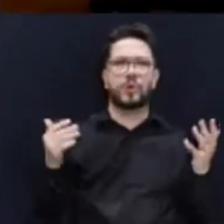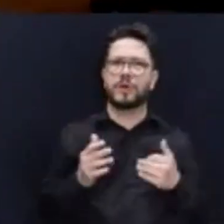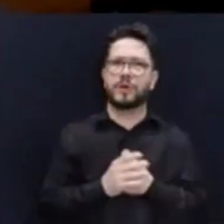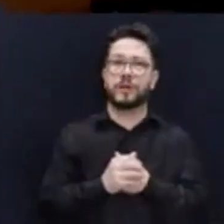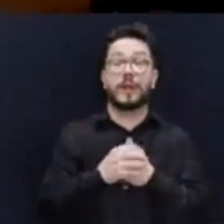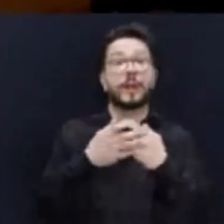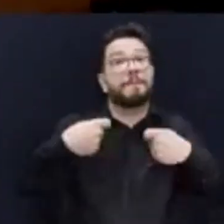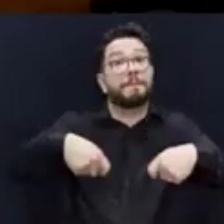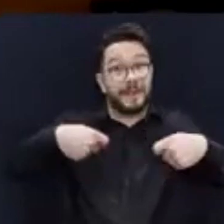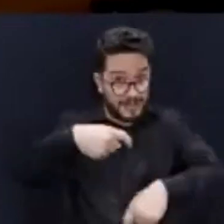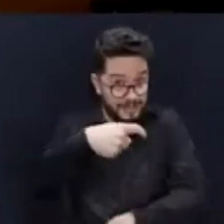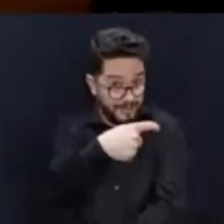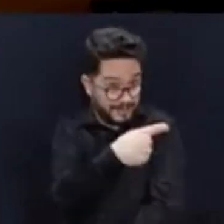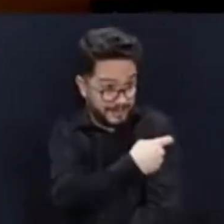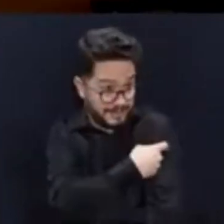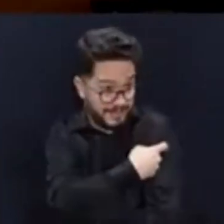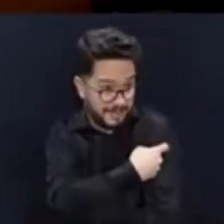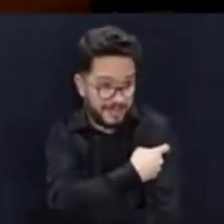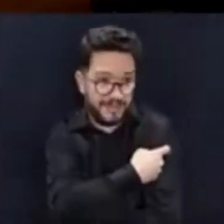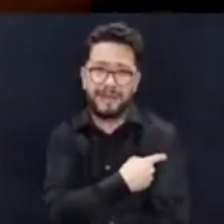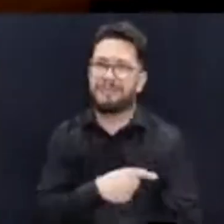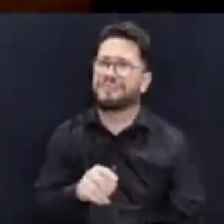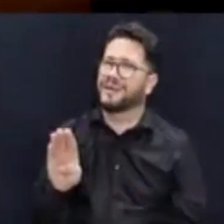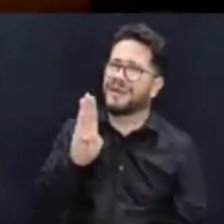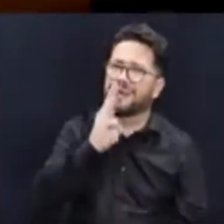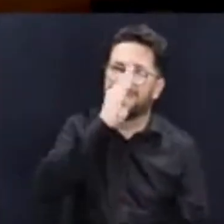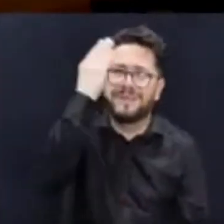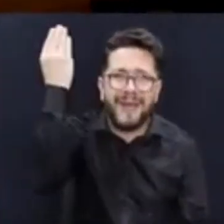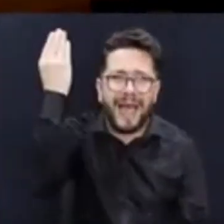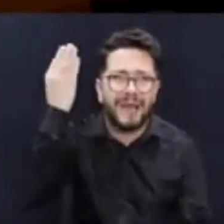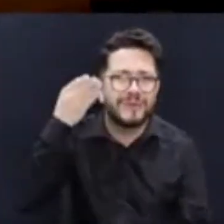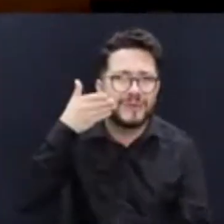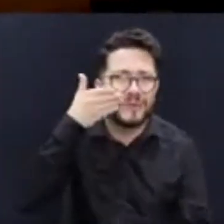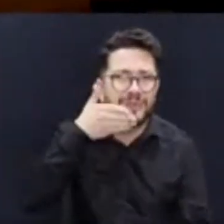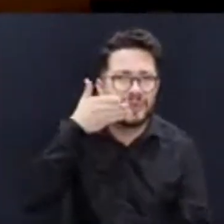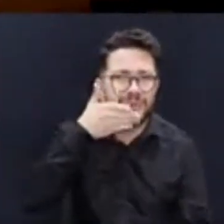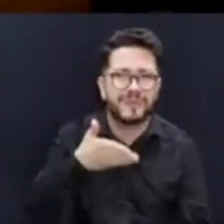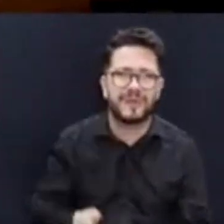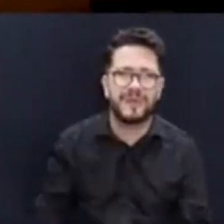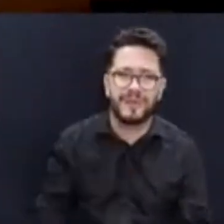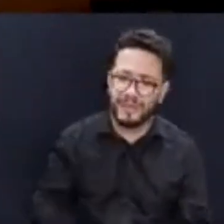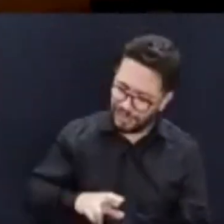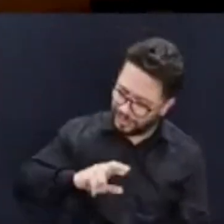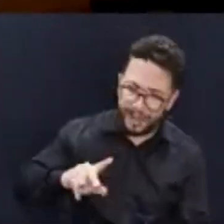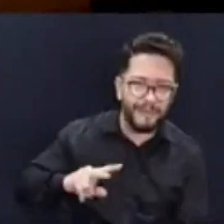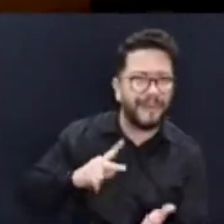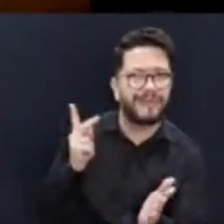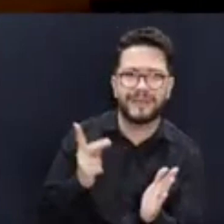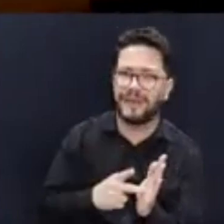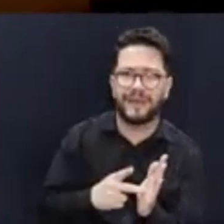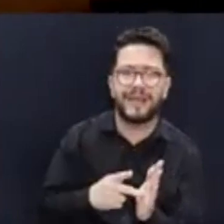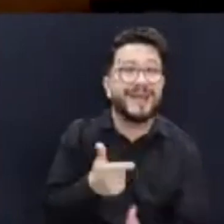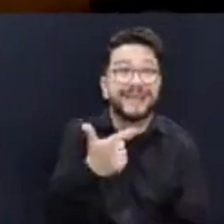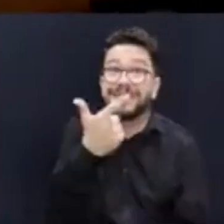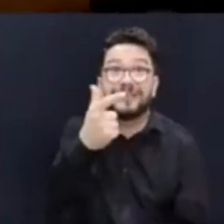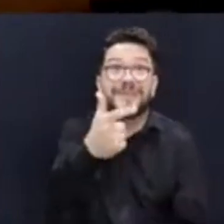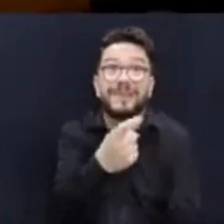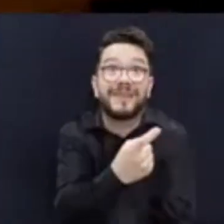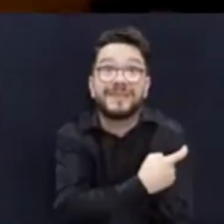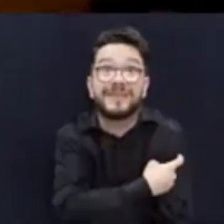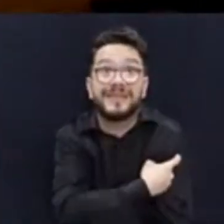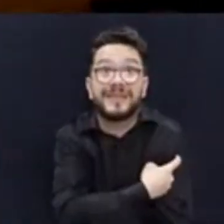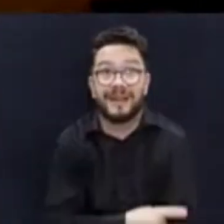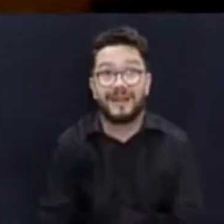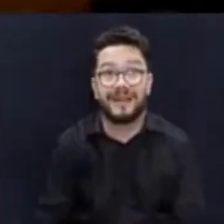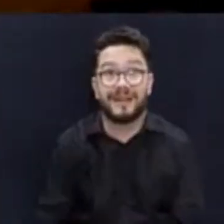vacinação e seus cursos falso ele não é verdadeiro não é vacina isso e os